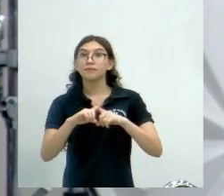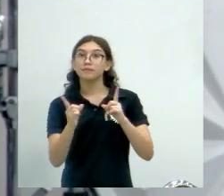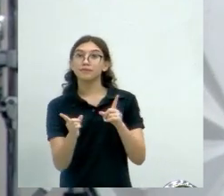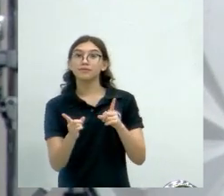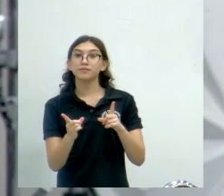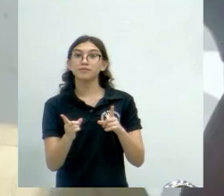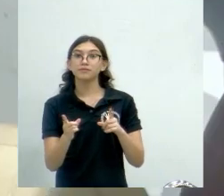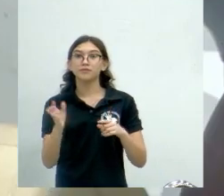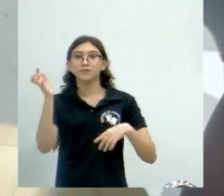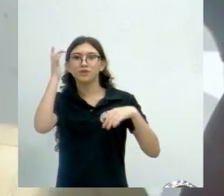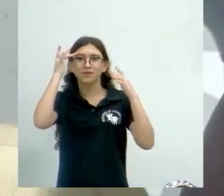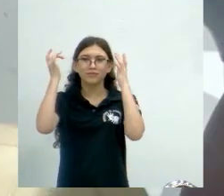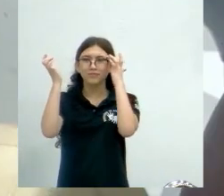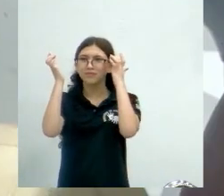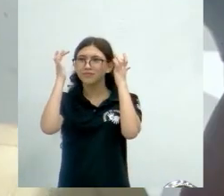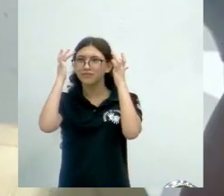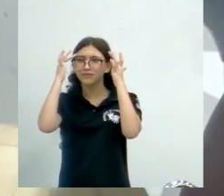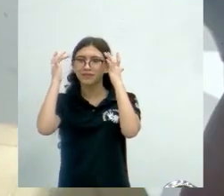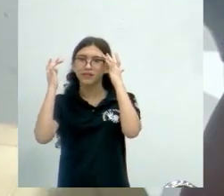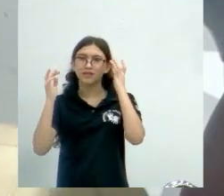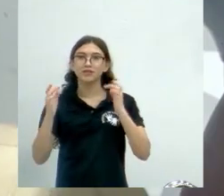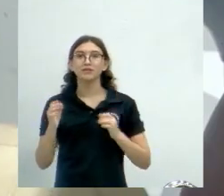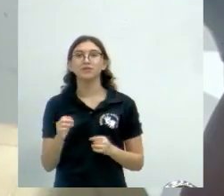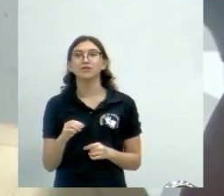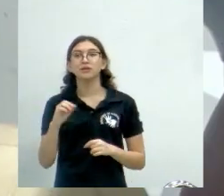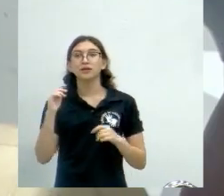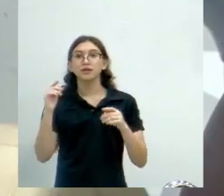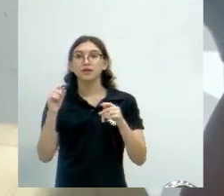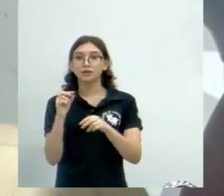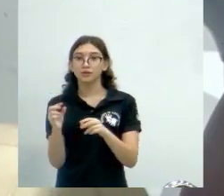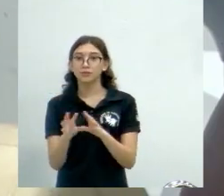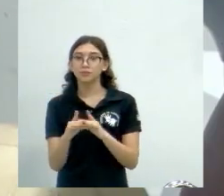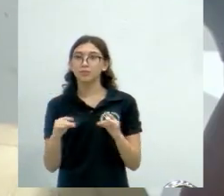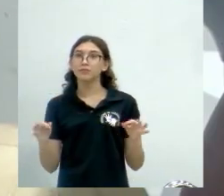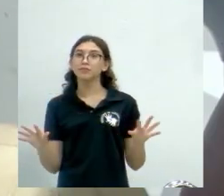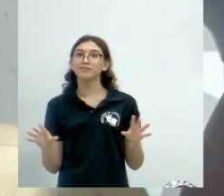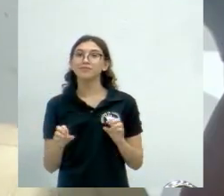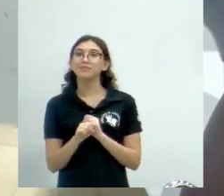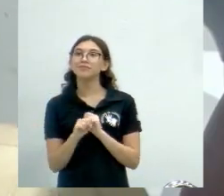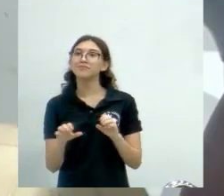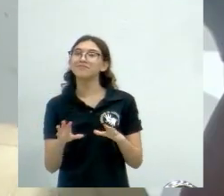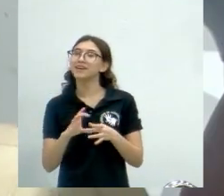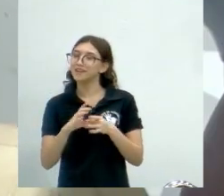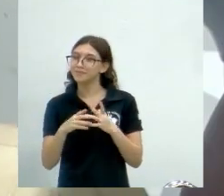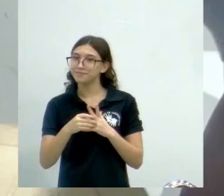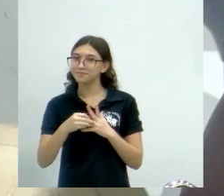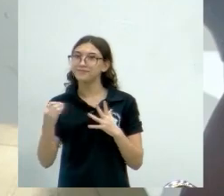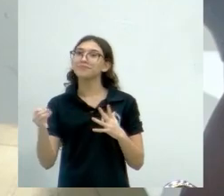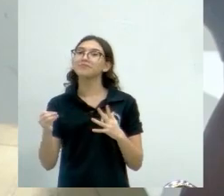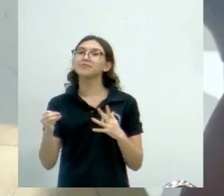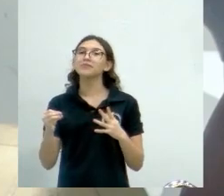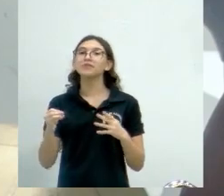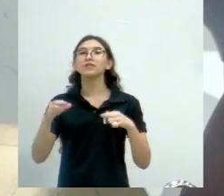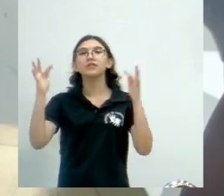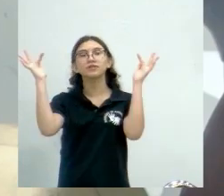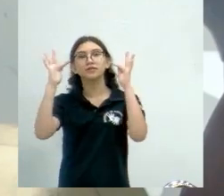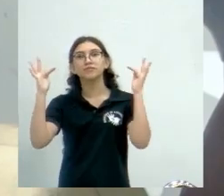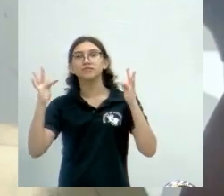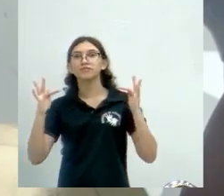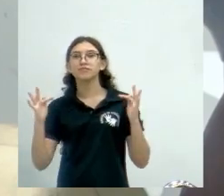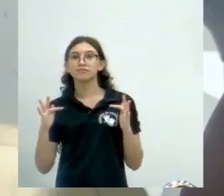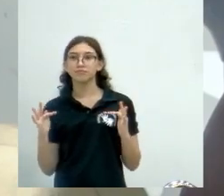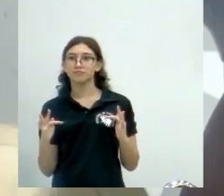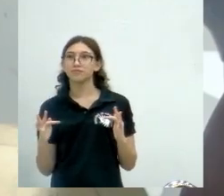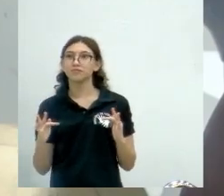acaba sendo o divórcio, a separação, acaba sendo o abrir mão